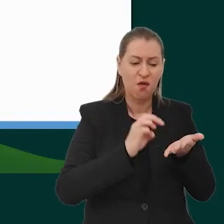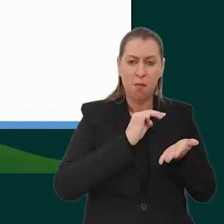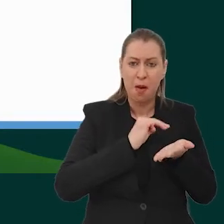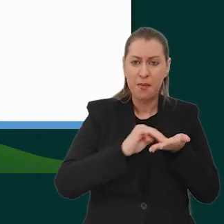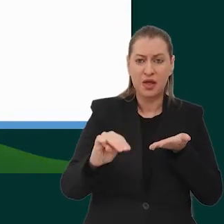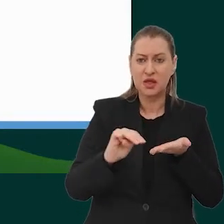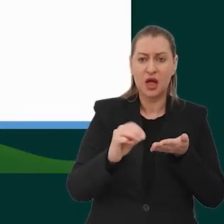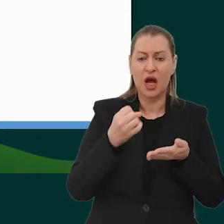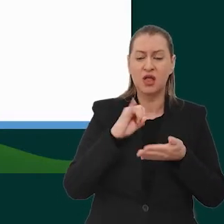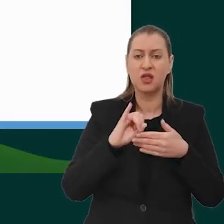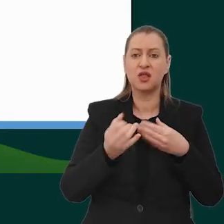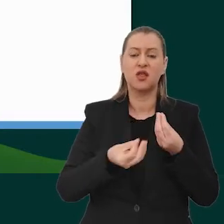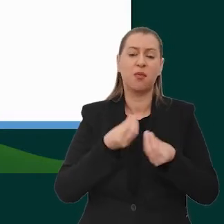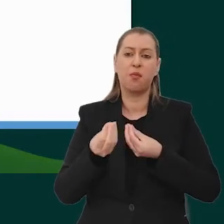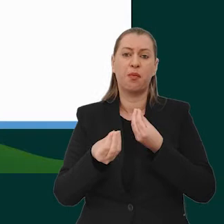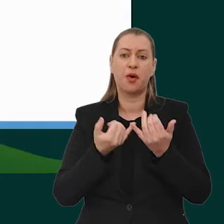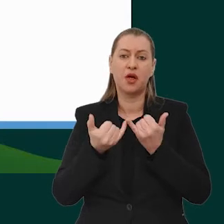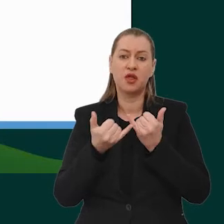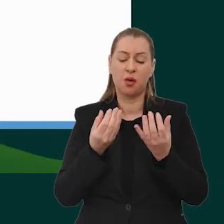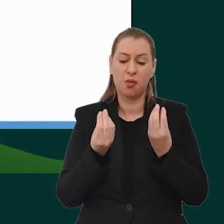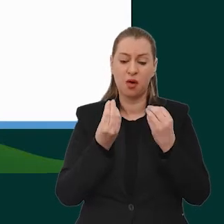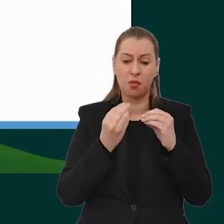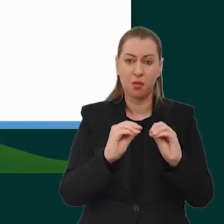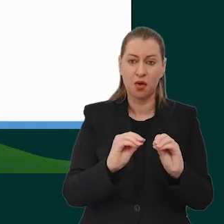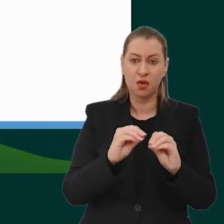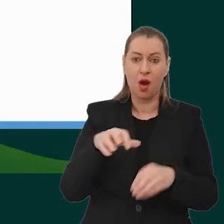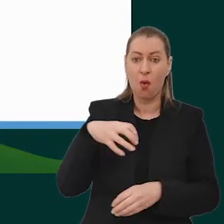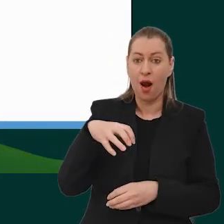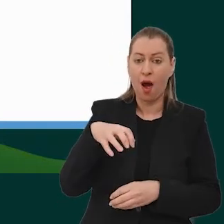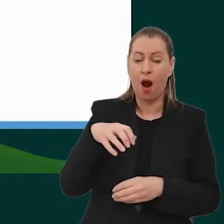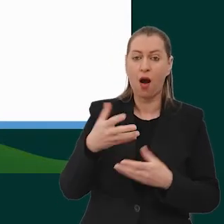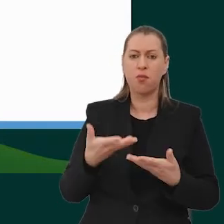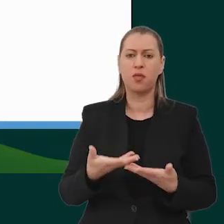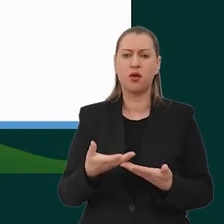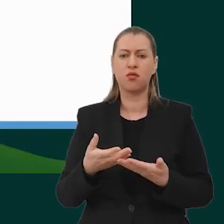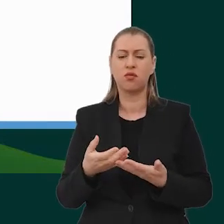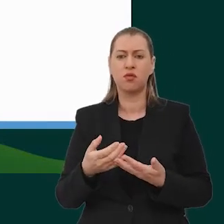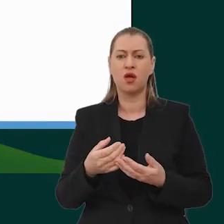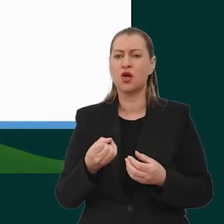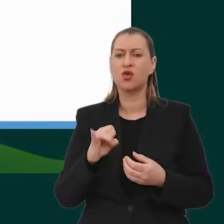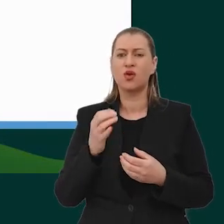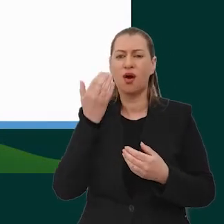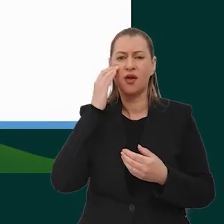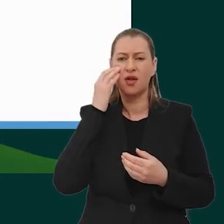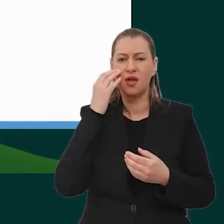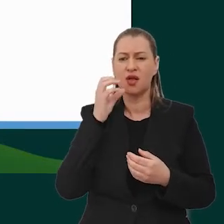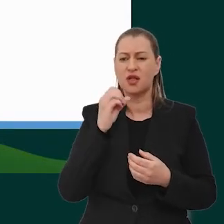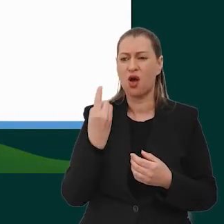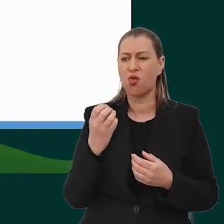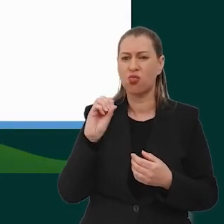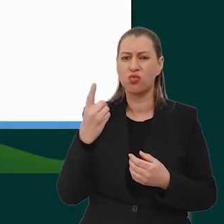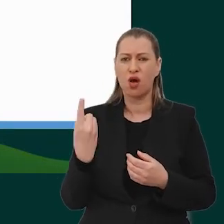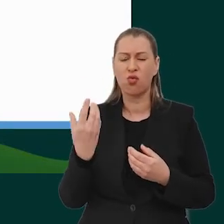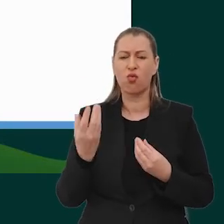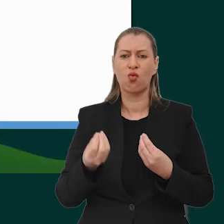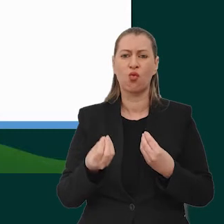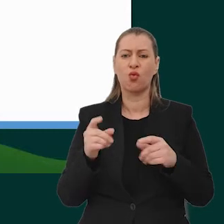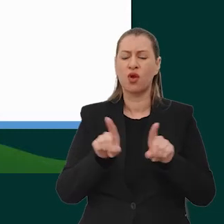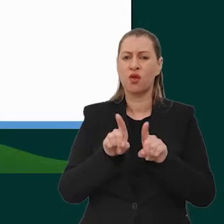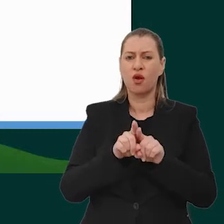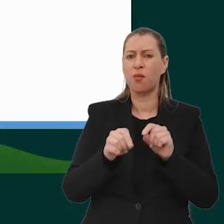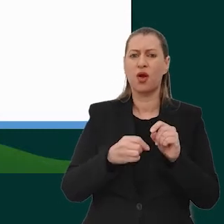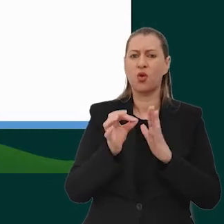mensagem e colocariam um alarme, sendo que ele só entenderia zeros e uns ou códigos específicos,